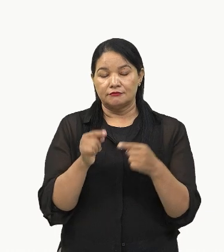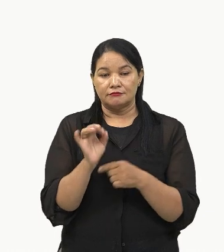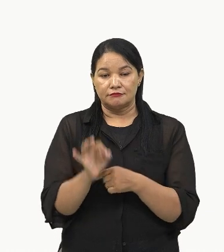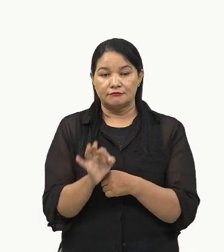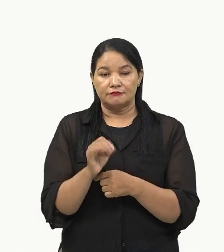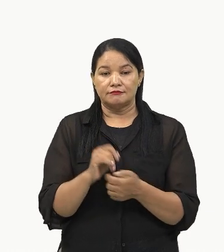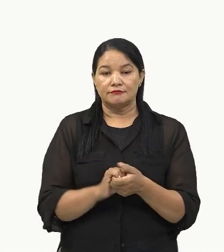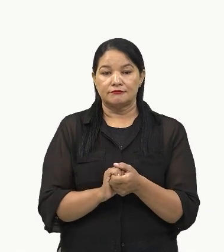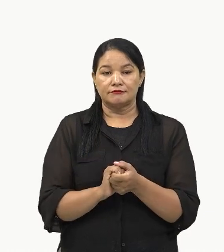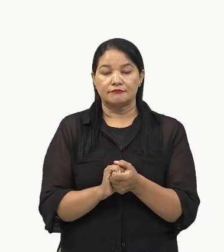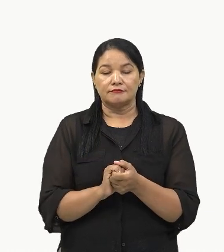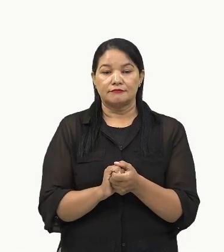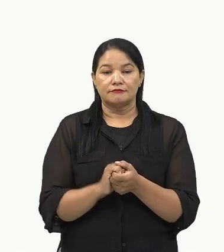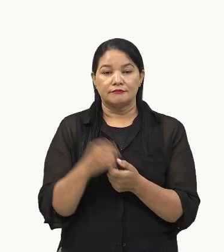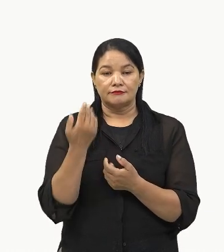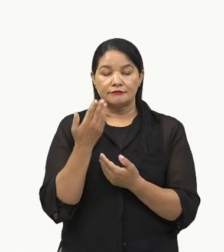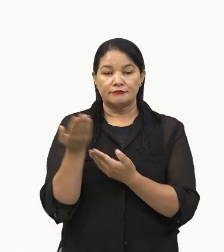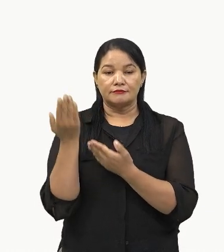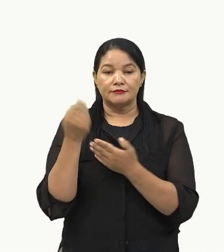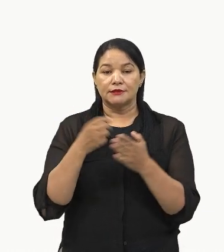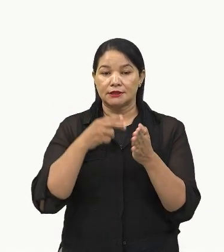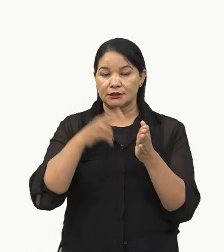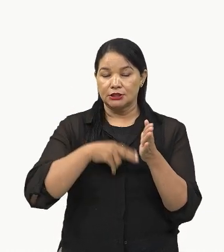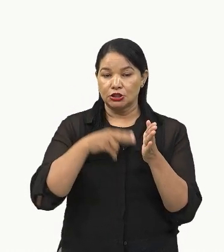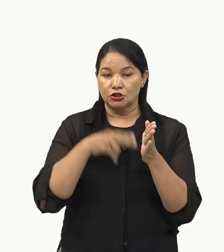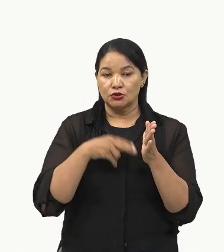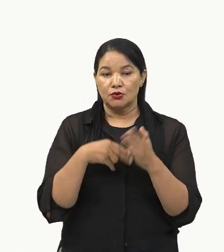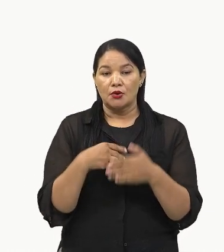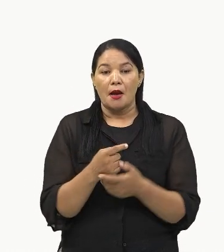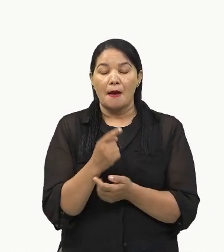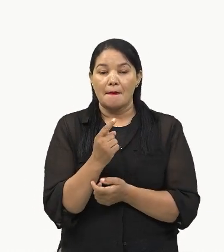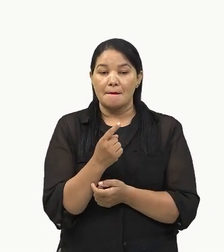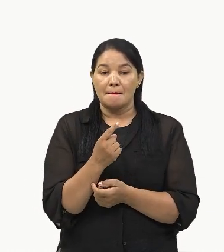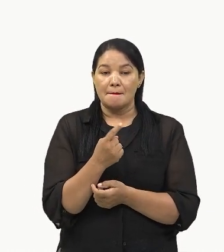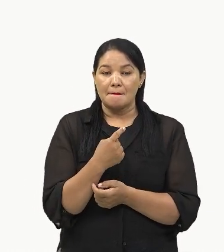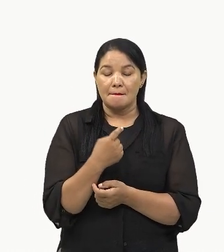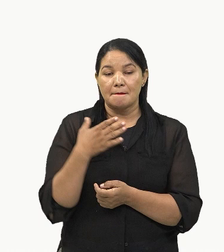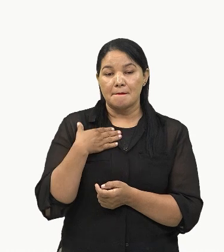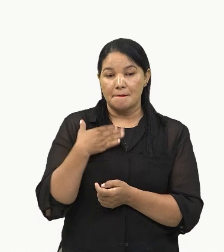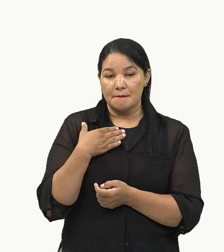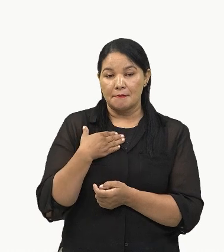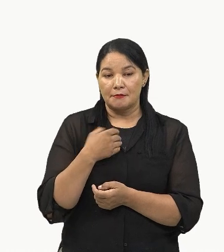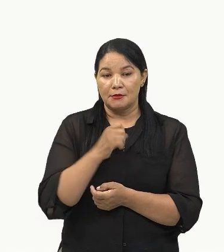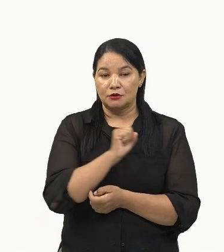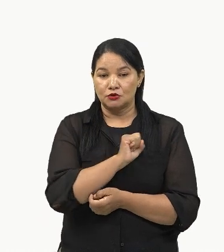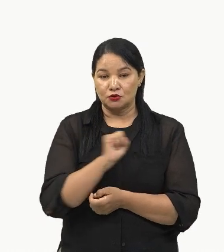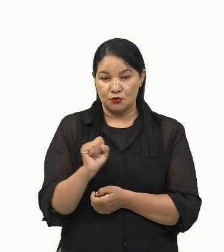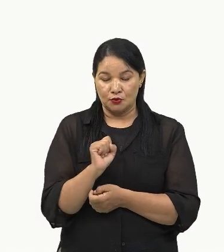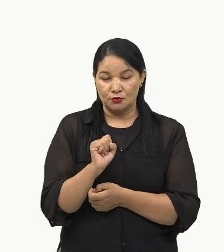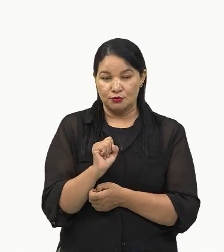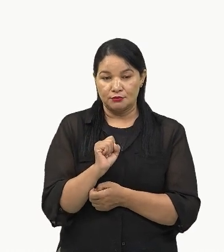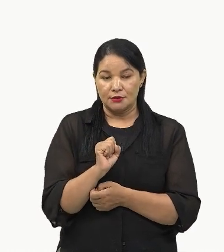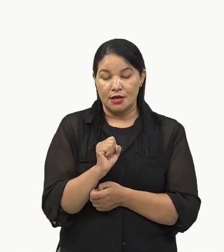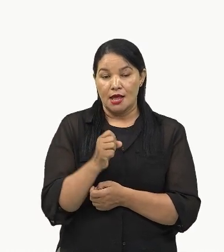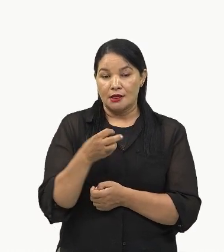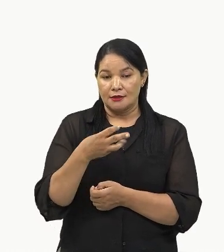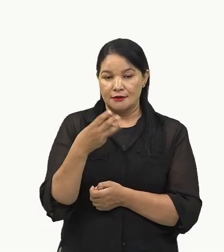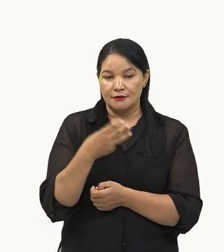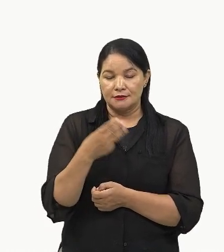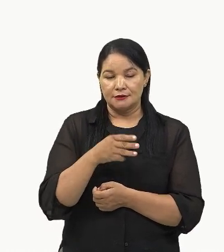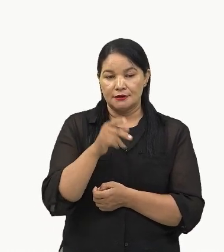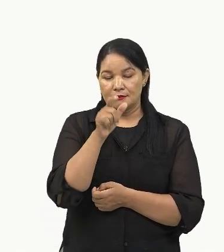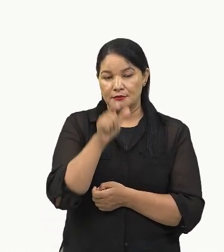Mis suegros, opa, se eu estou falando dos meus sogros, eu estou falando da terceira pessoa do plural,